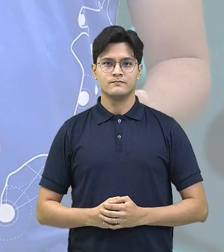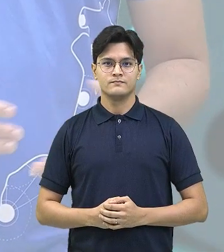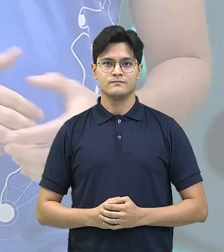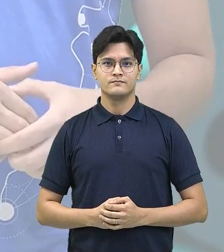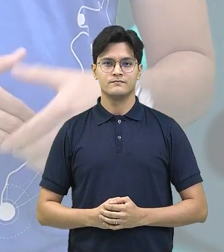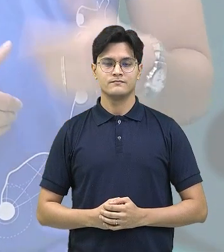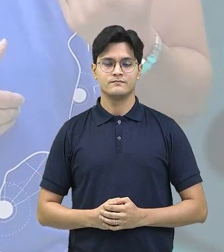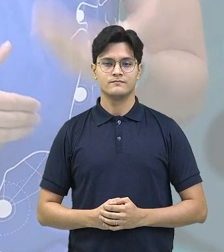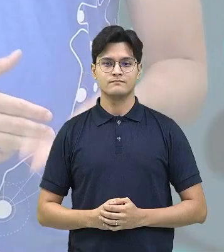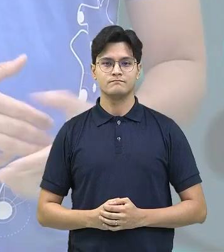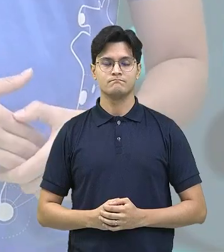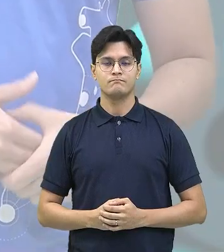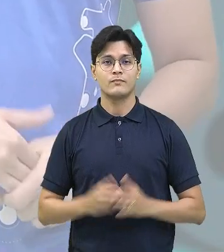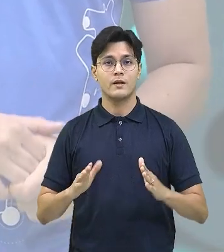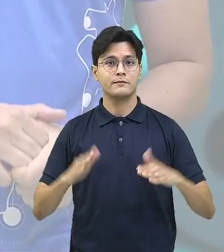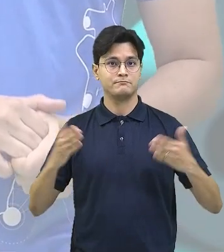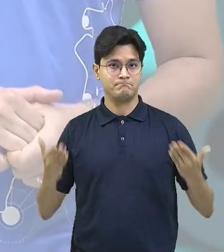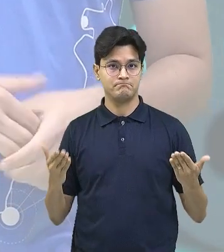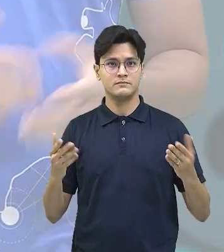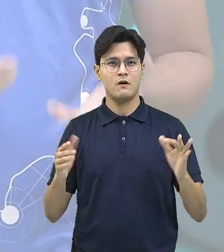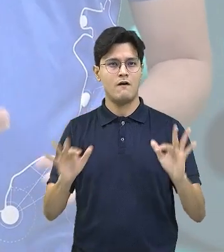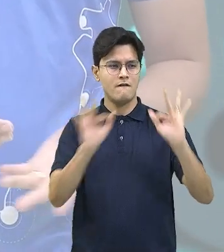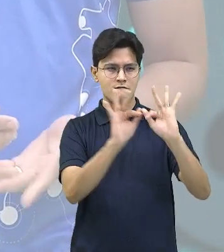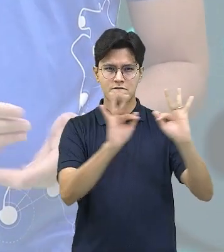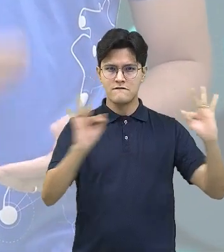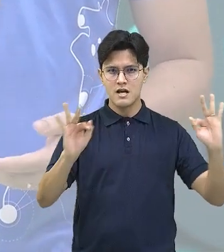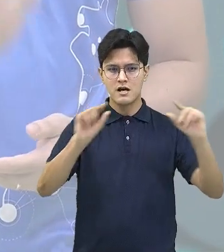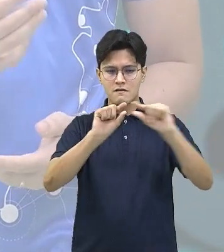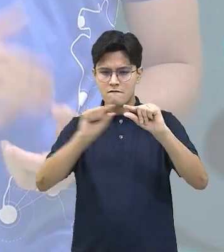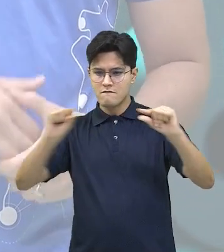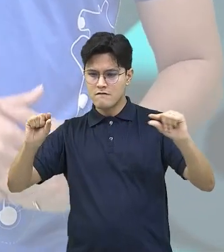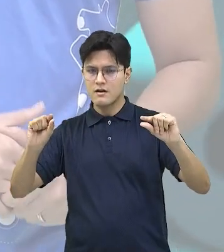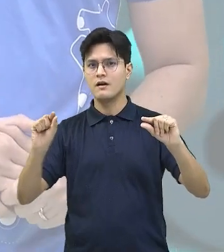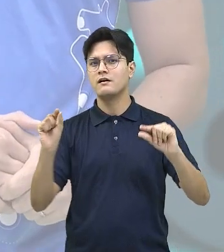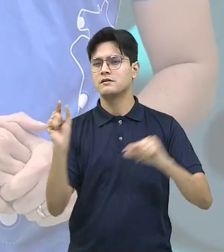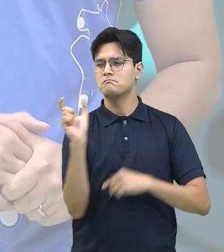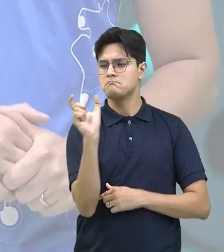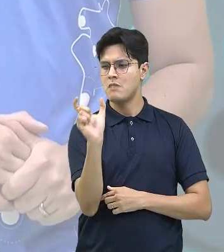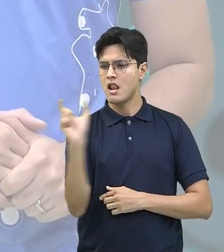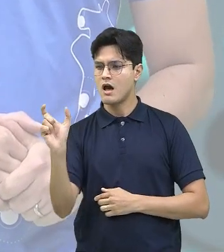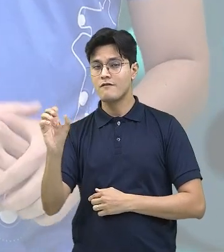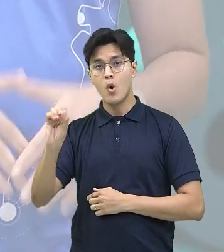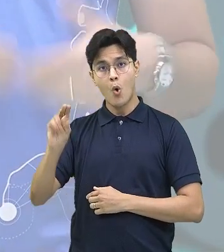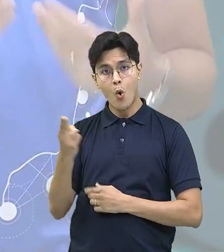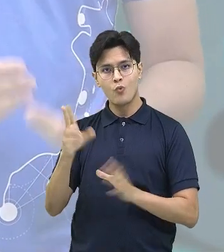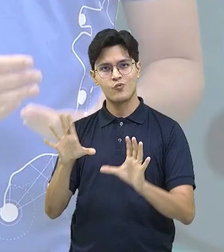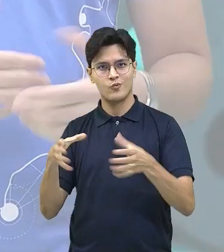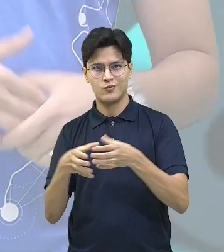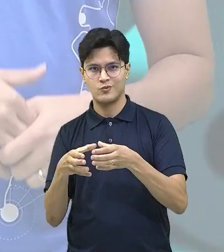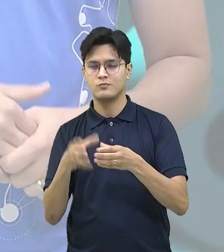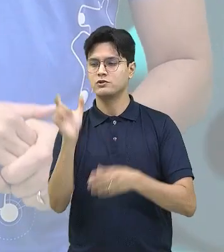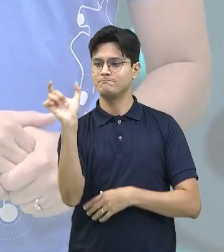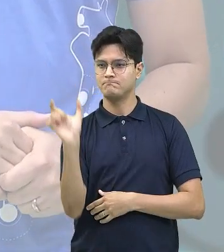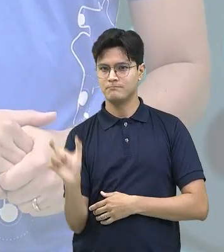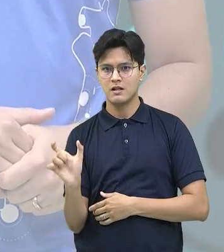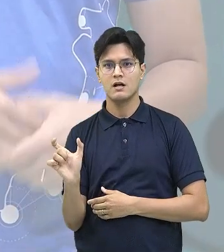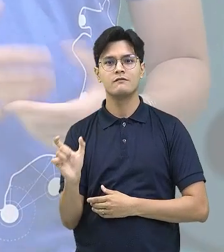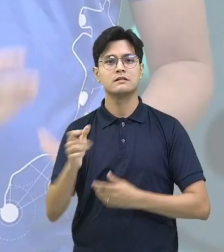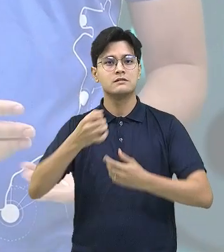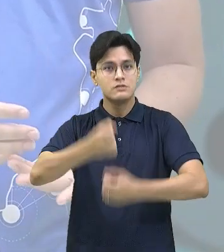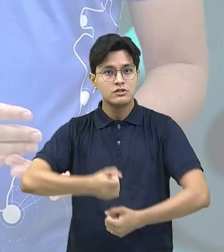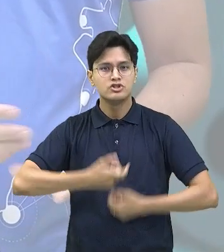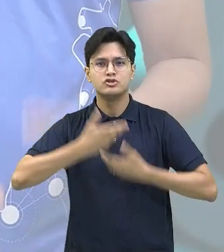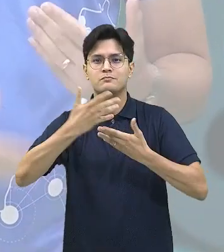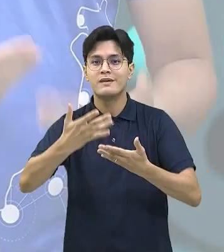Muito bem. Expressões de tempo são palavras ou grupo de palavras que indicam quando aconteceu